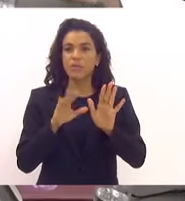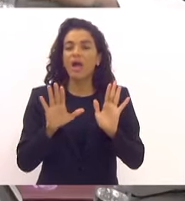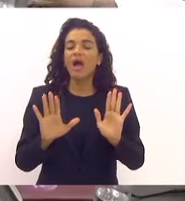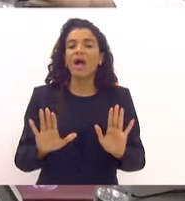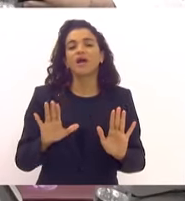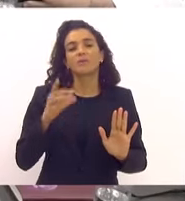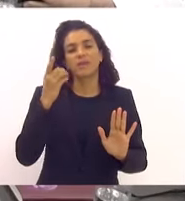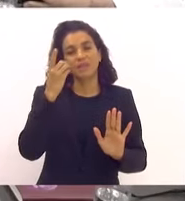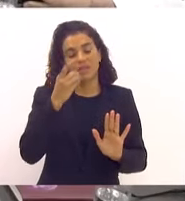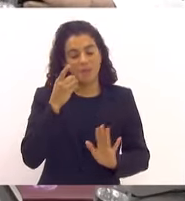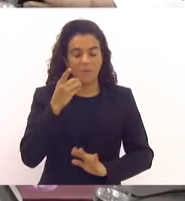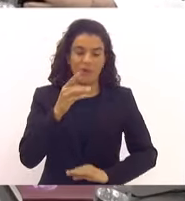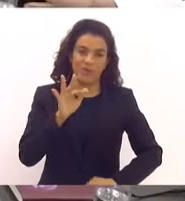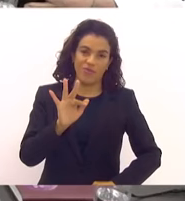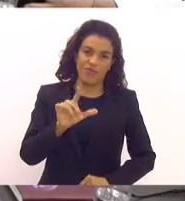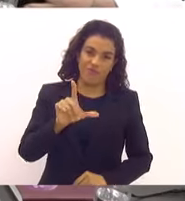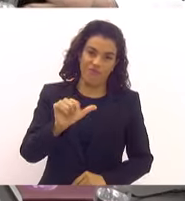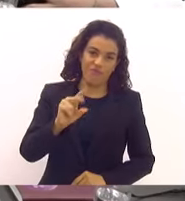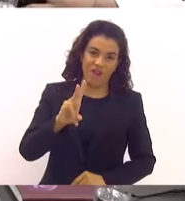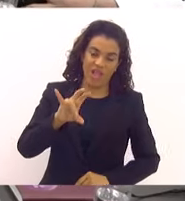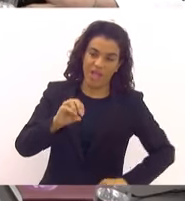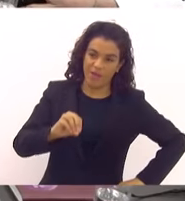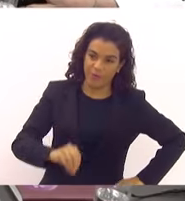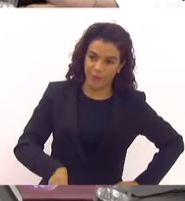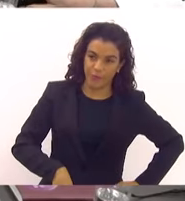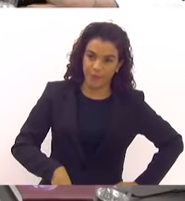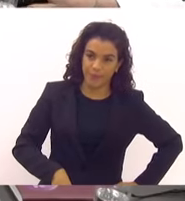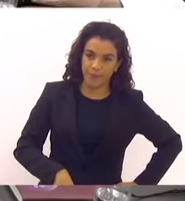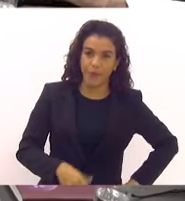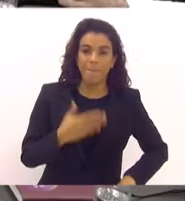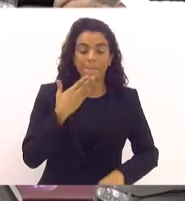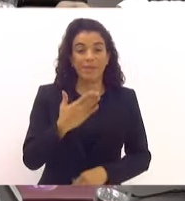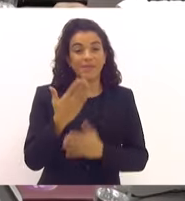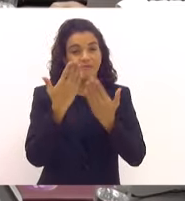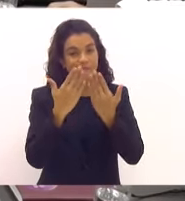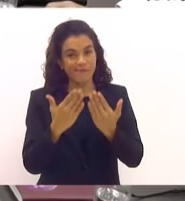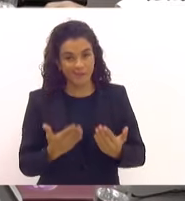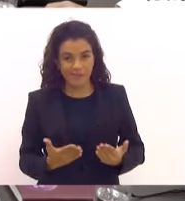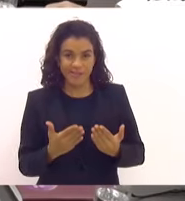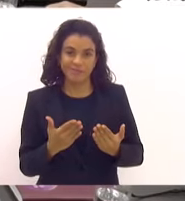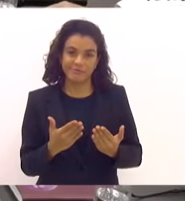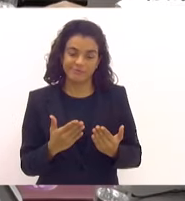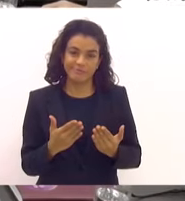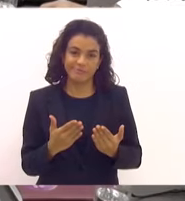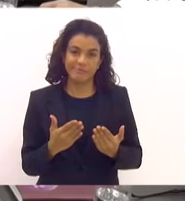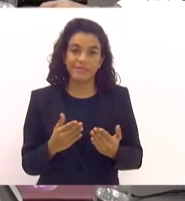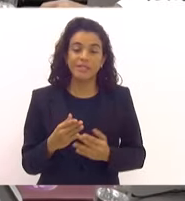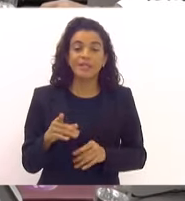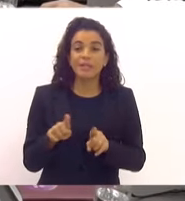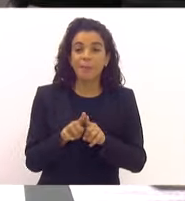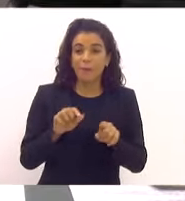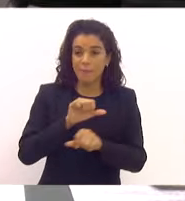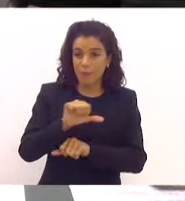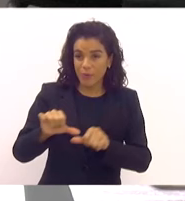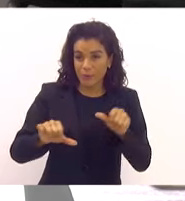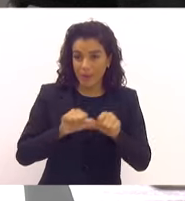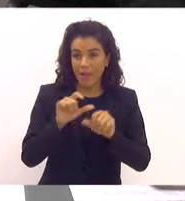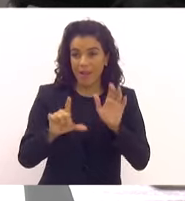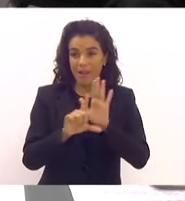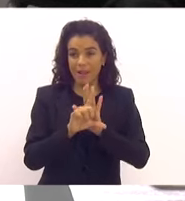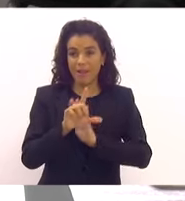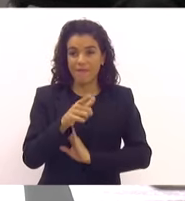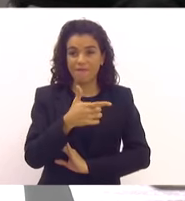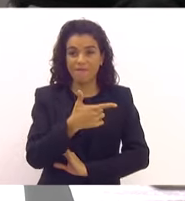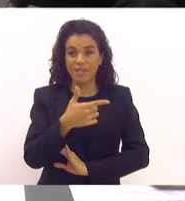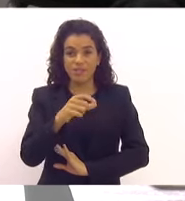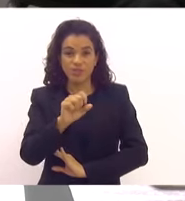deputado Flávio Serafini pedir vista, Vossa Excelência considerar, e mudar